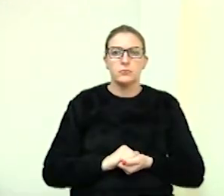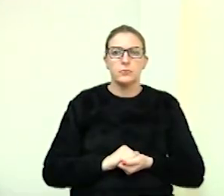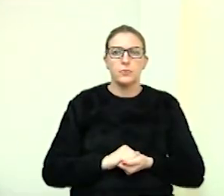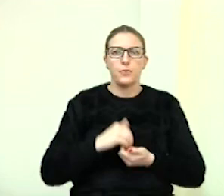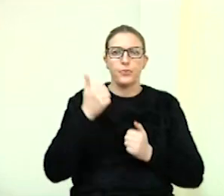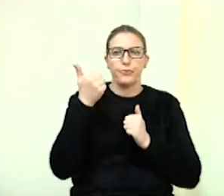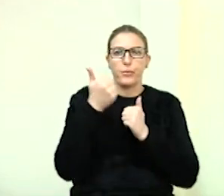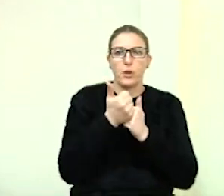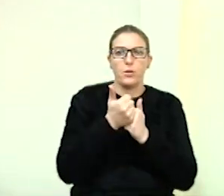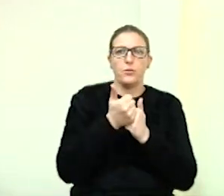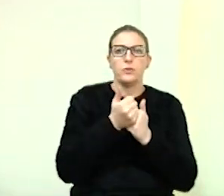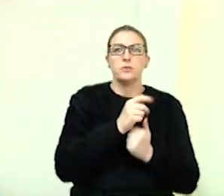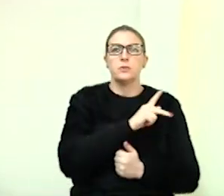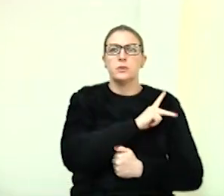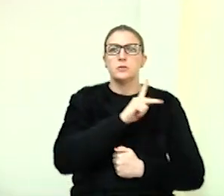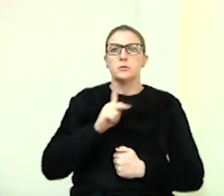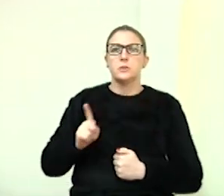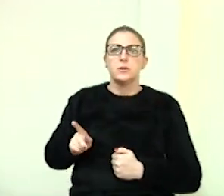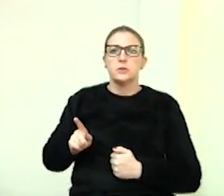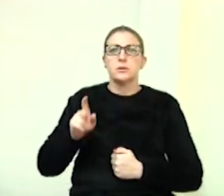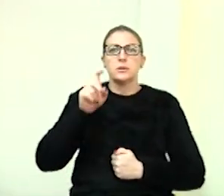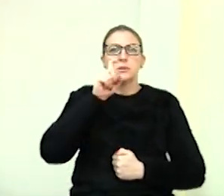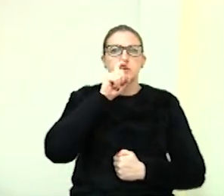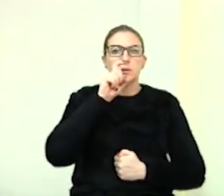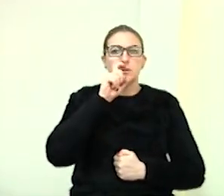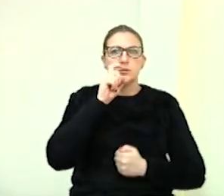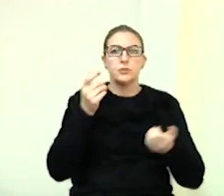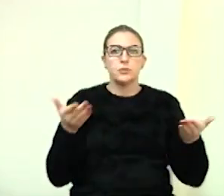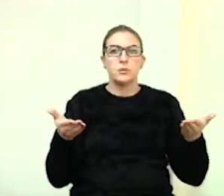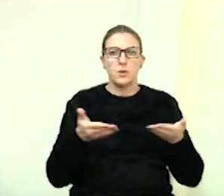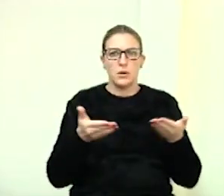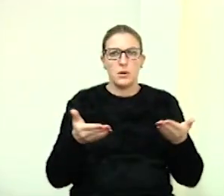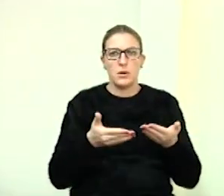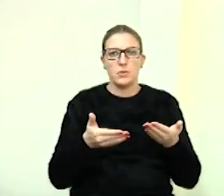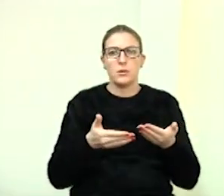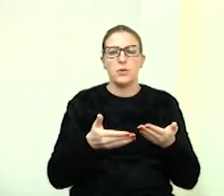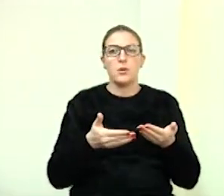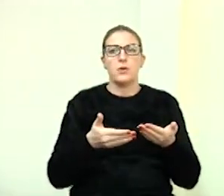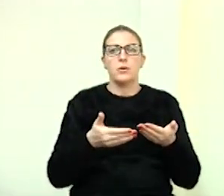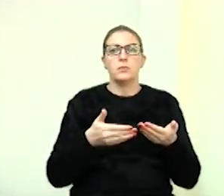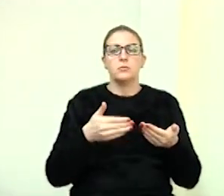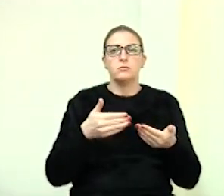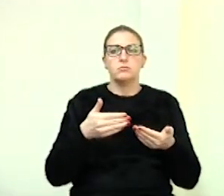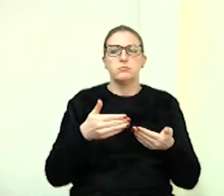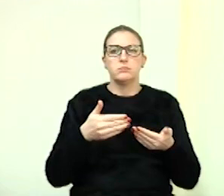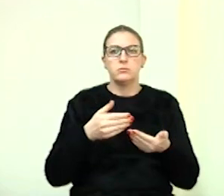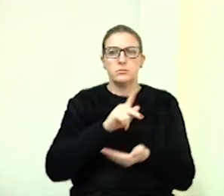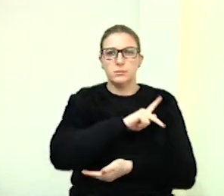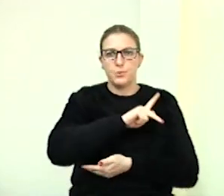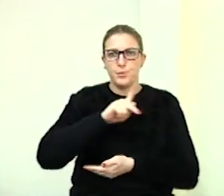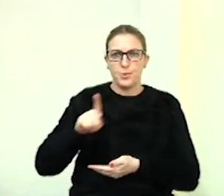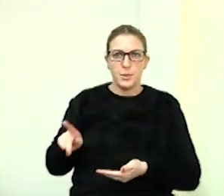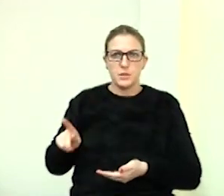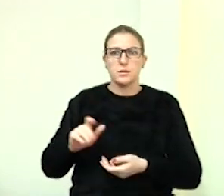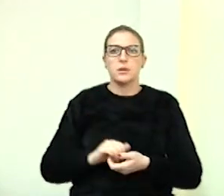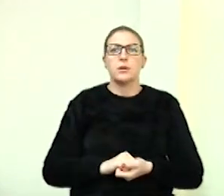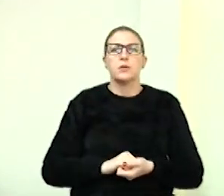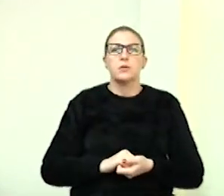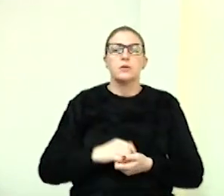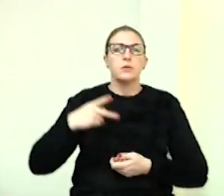-presidente Sérgio Alves Bento, nesse momento conduzindo a sessão, senhores vereadores,